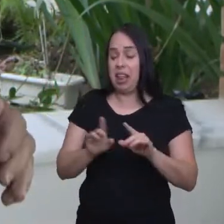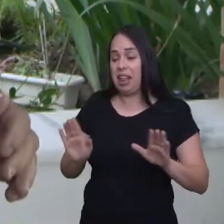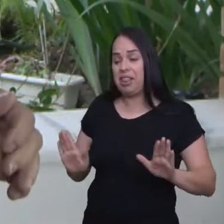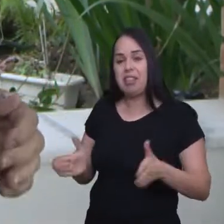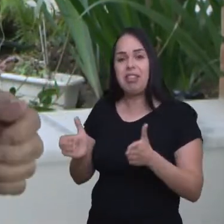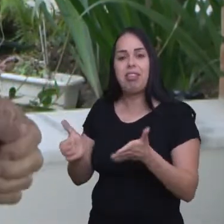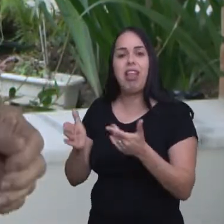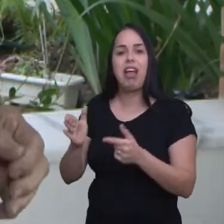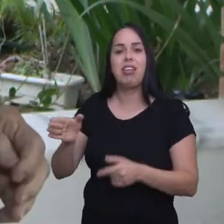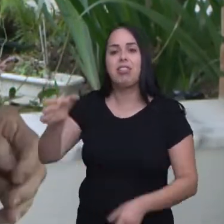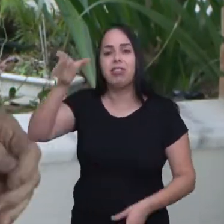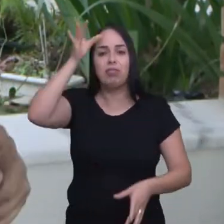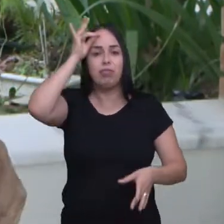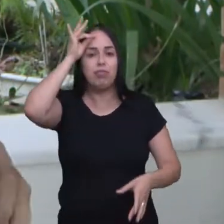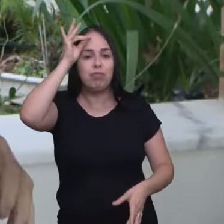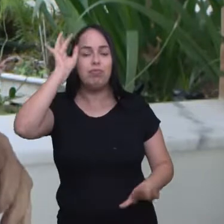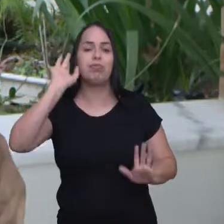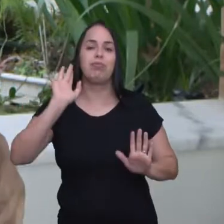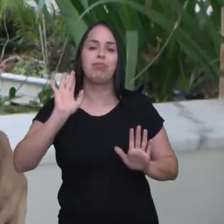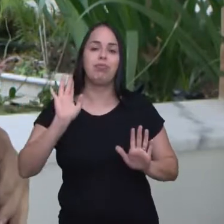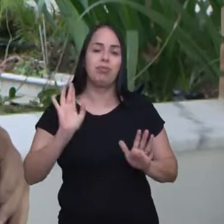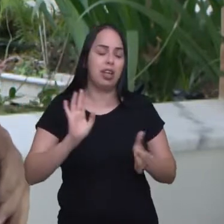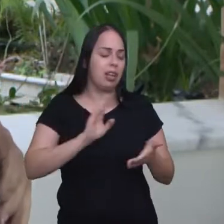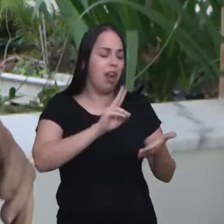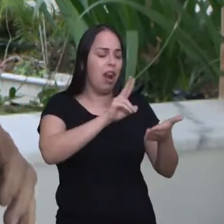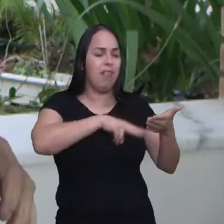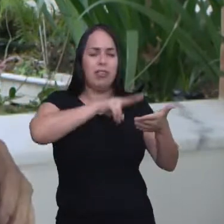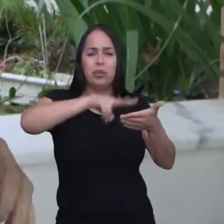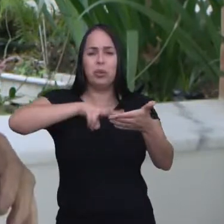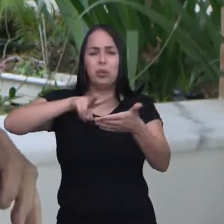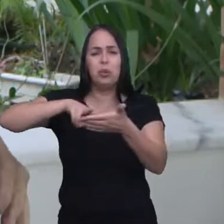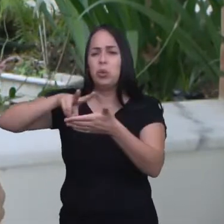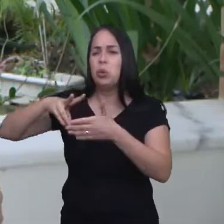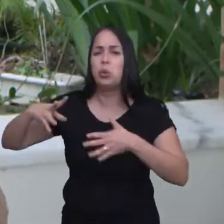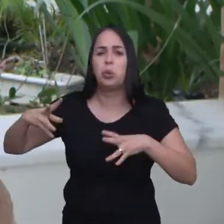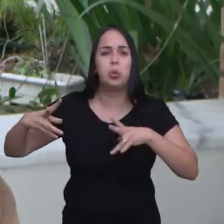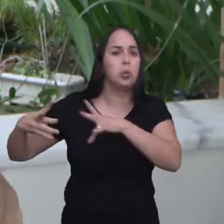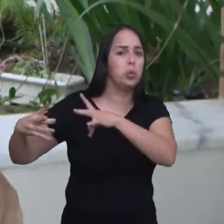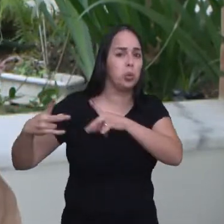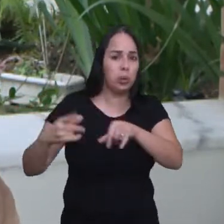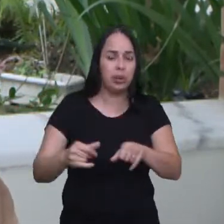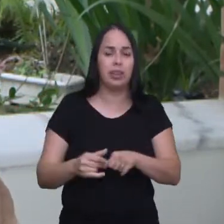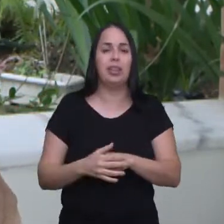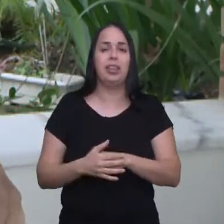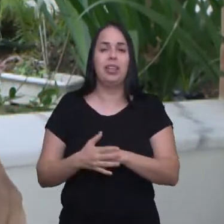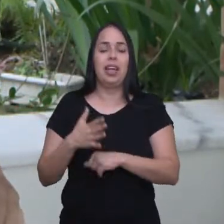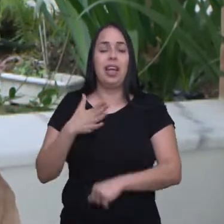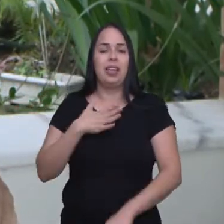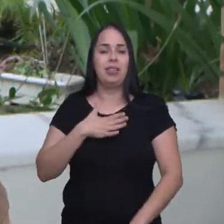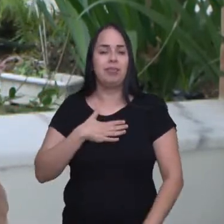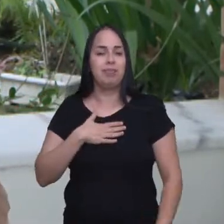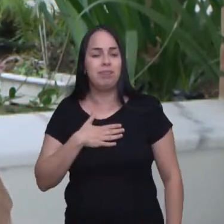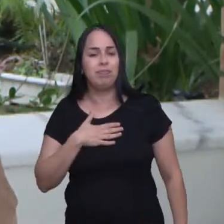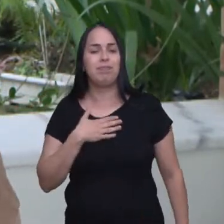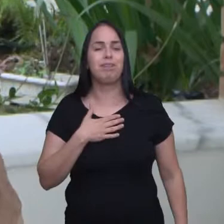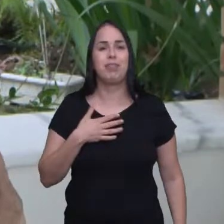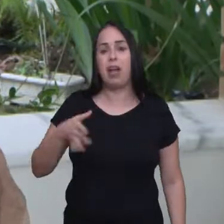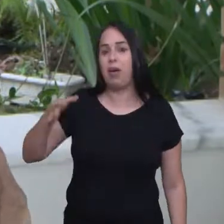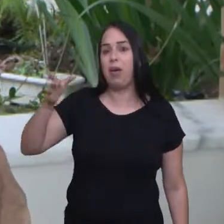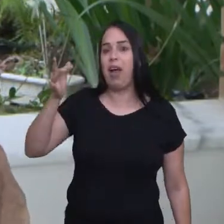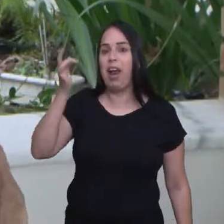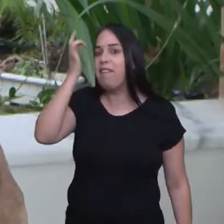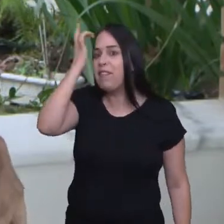de decorar, a gente lia tudo, decorava tudo. Eu, com a facilidade que eu tinha de